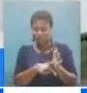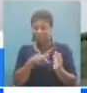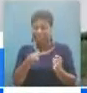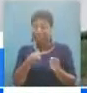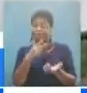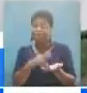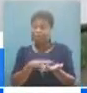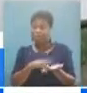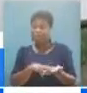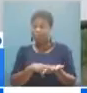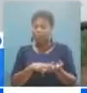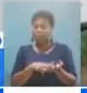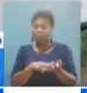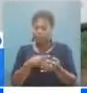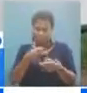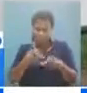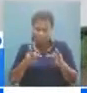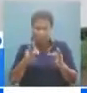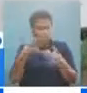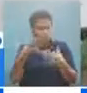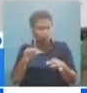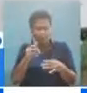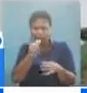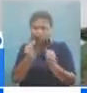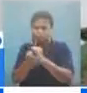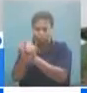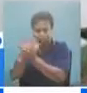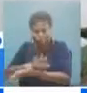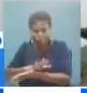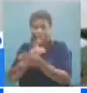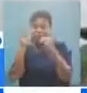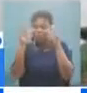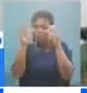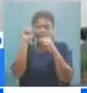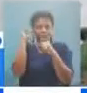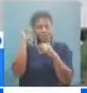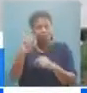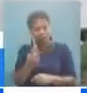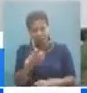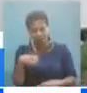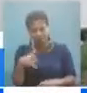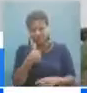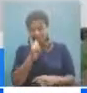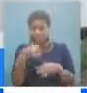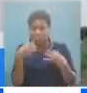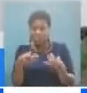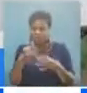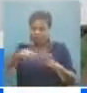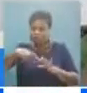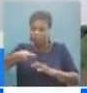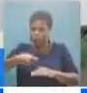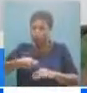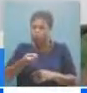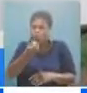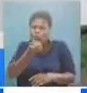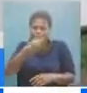É realmente um método natural de reciclagem de água, o que é uma questão essencial para Cabo Verde. A água sempre foi um recurso escasso